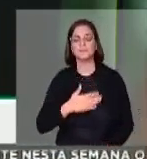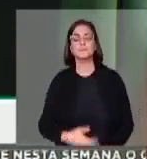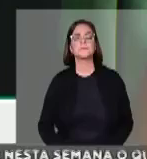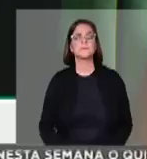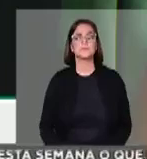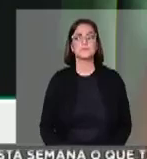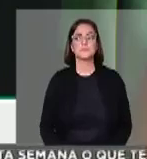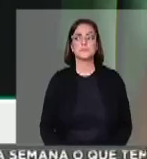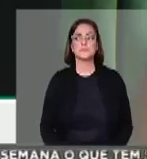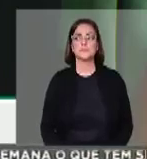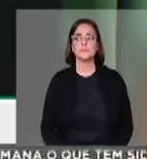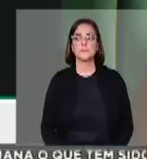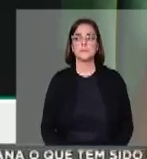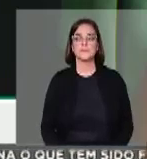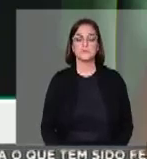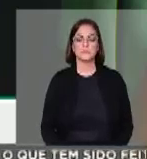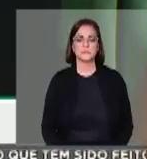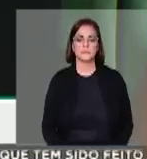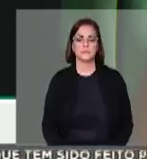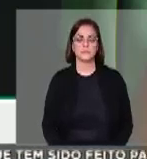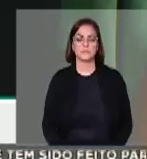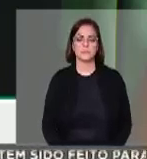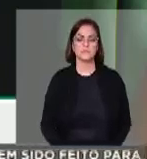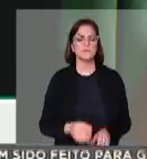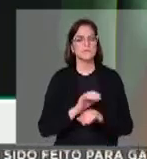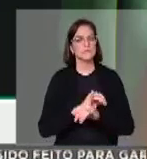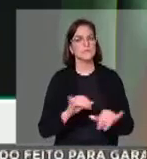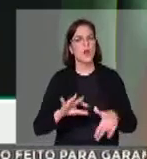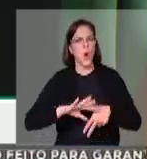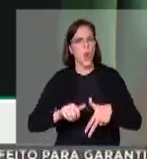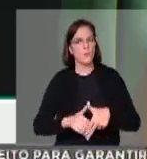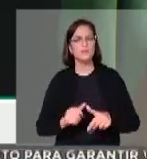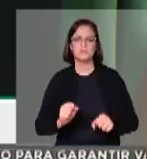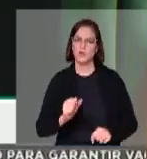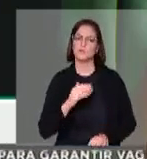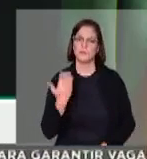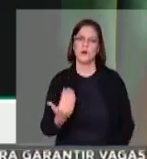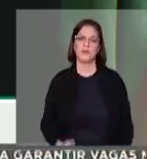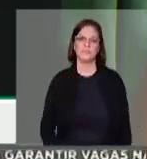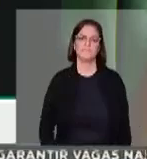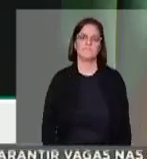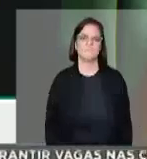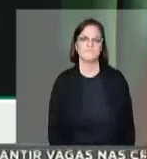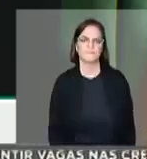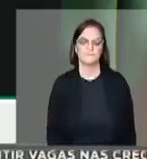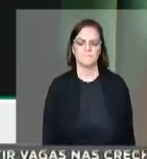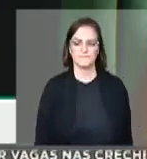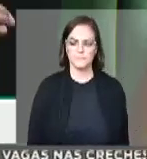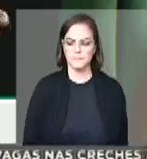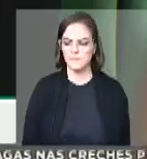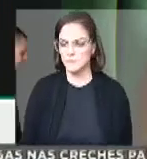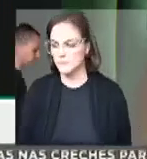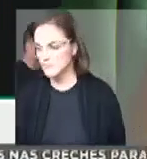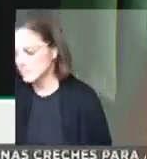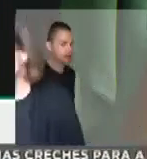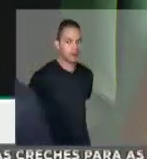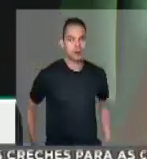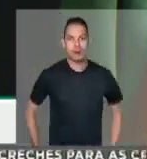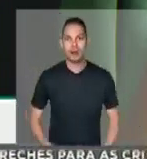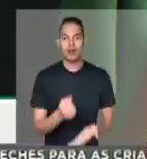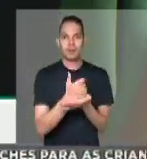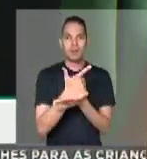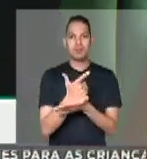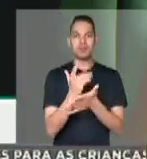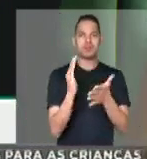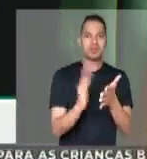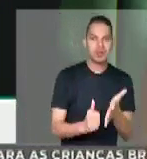também, senhor presidente, é para dizer que a corrupção mata. A corrupção que tira o medicamento da senhora,